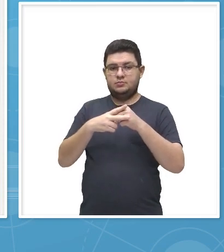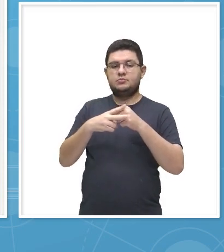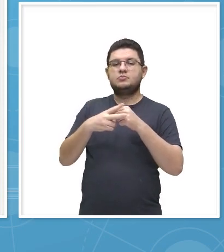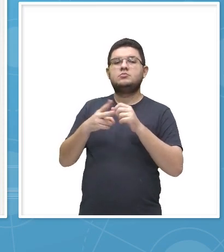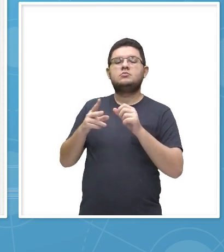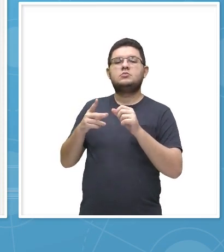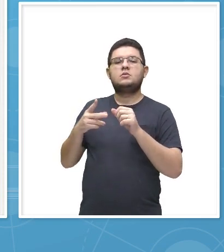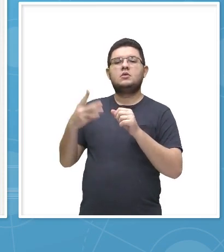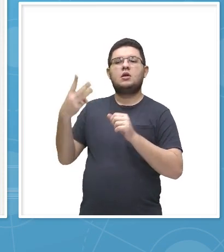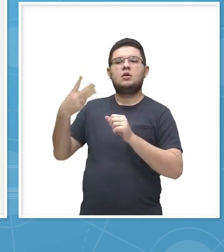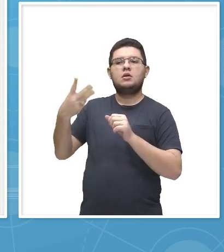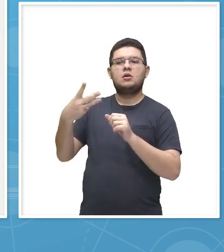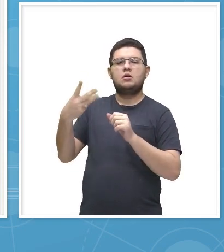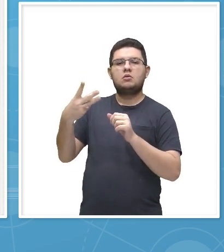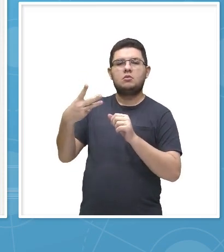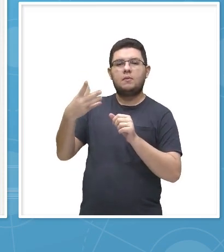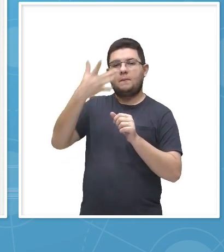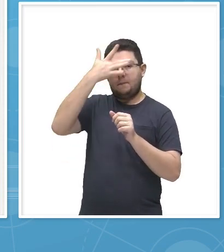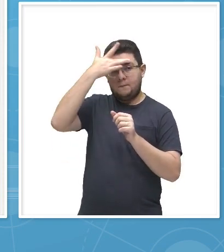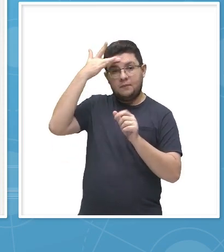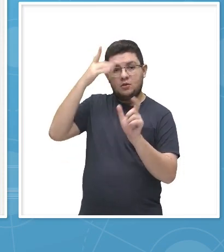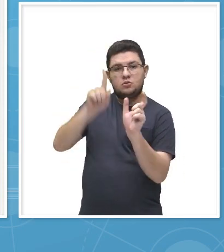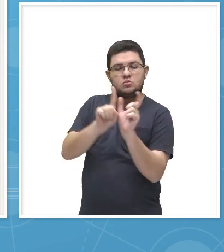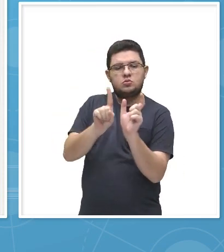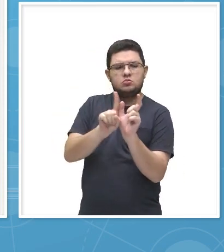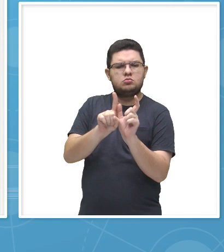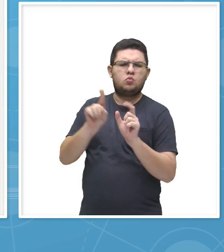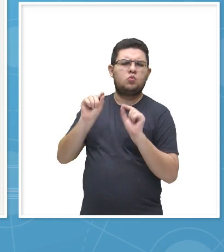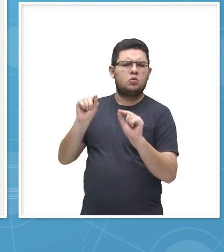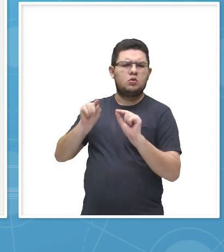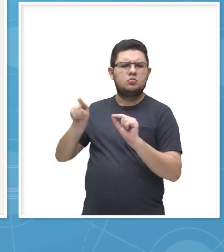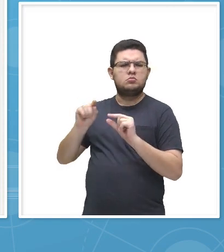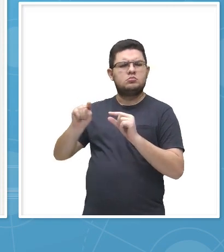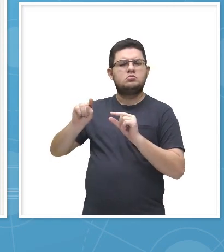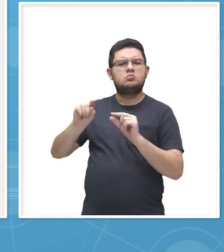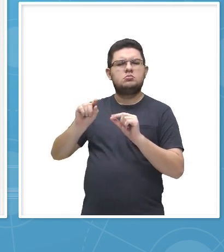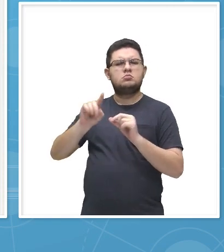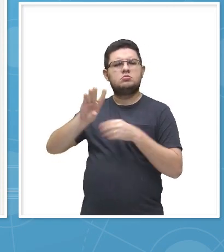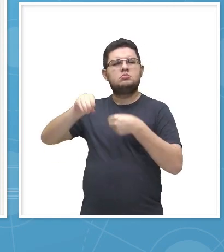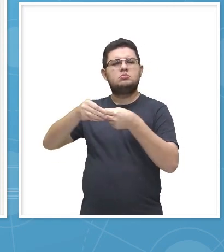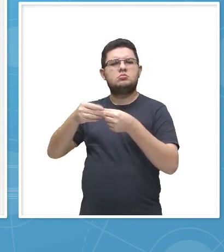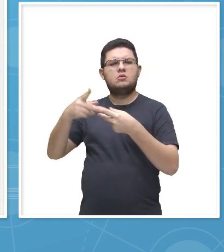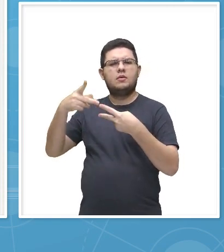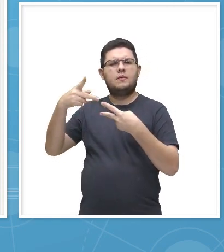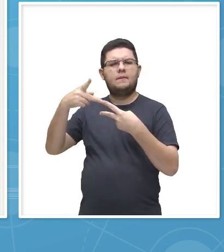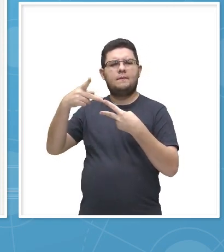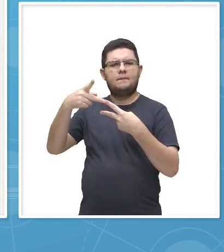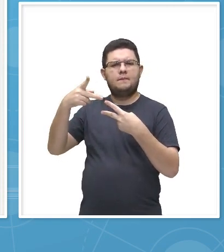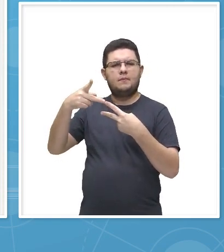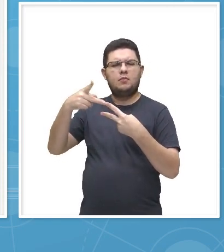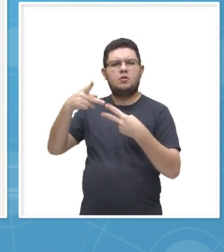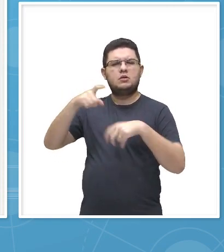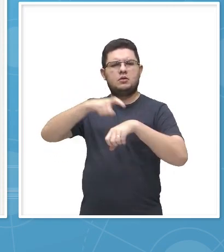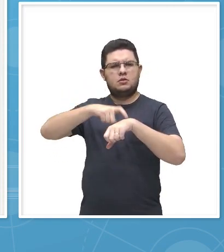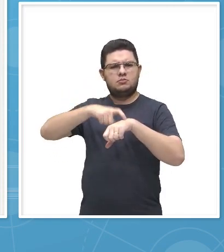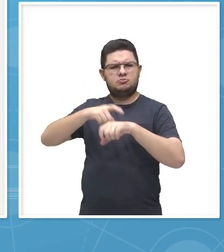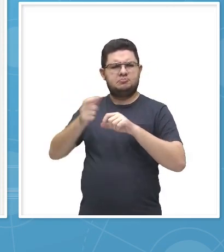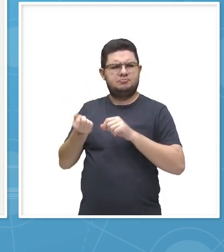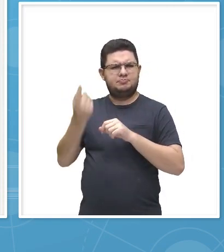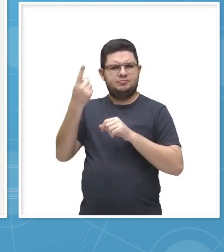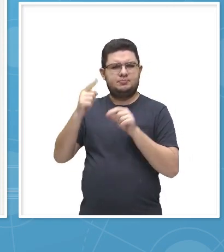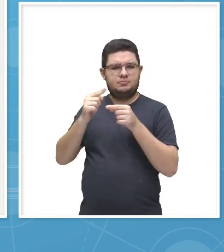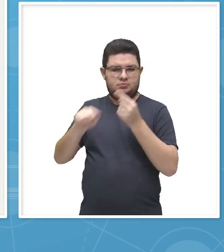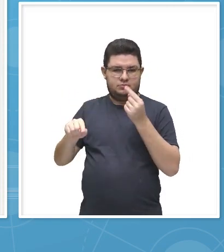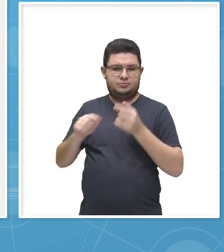nos verbos Como assim gente como é que vai colocar a preposição de tempo lá no verbo tá meio estranho esse aqui ler de